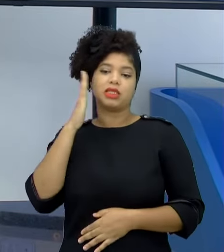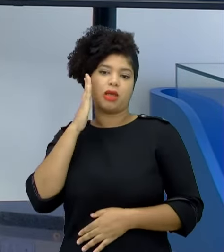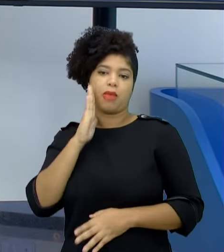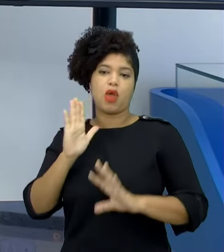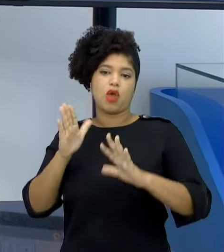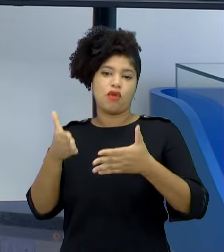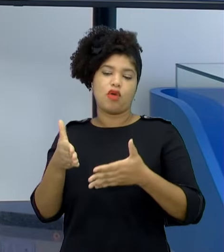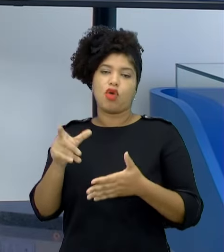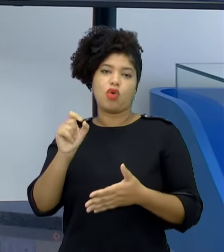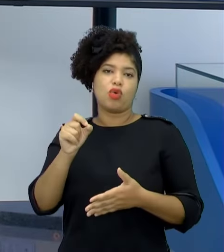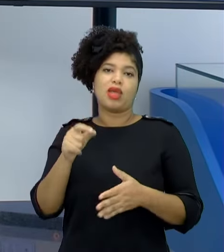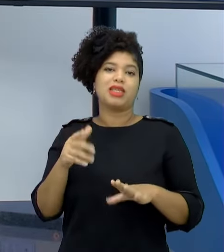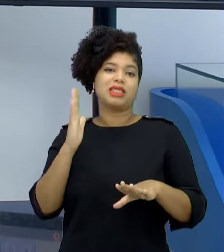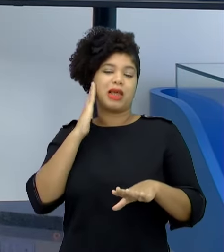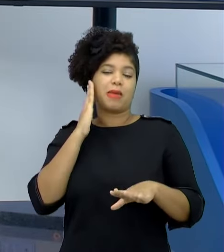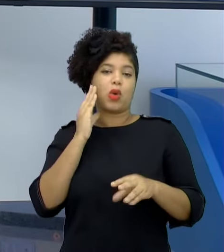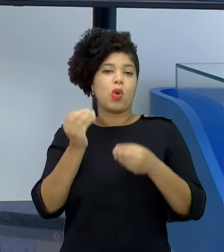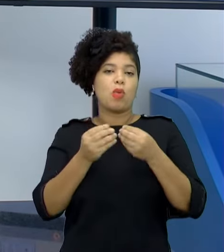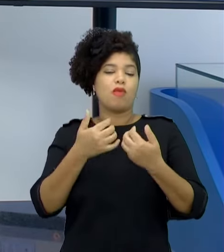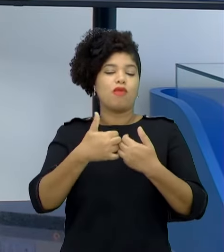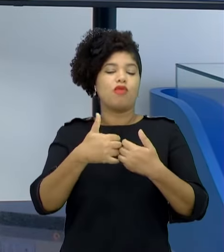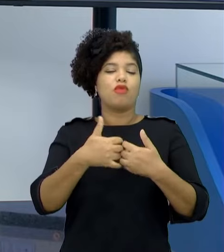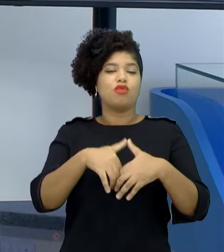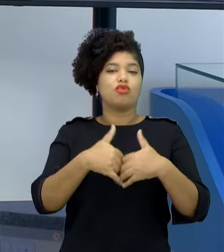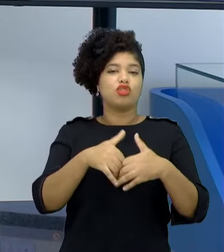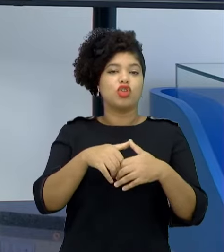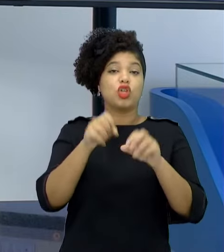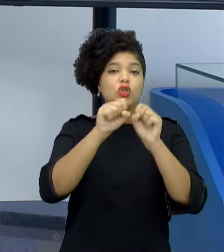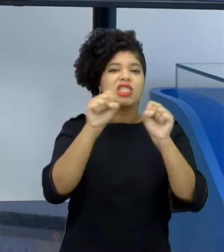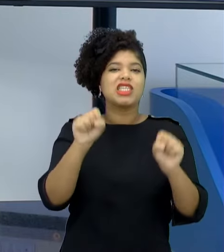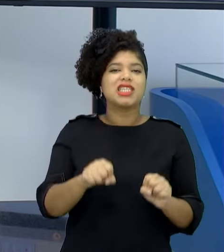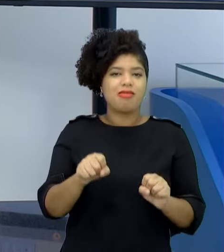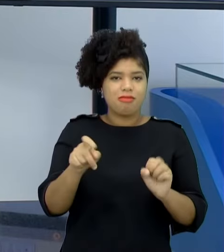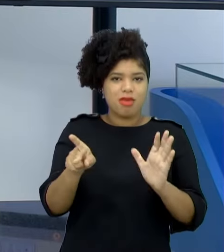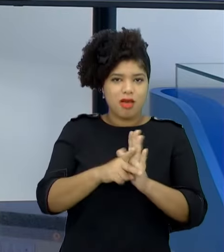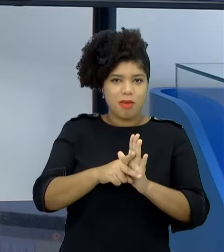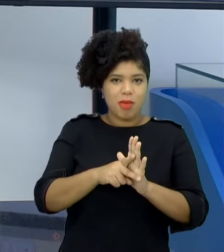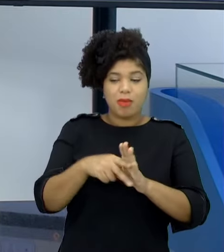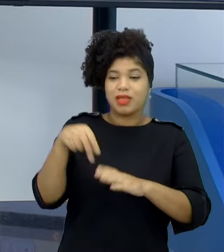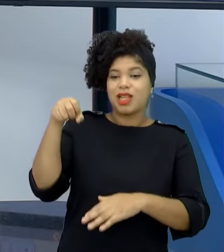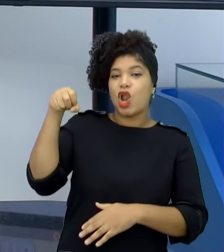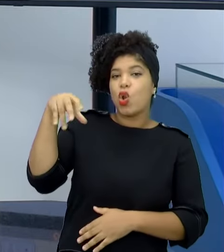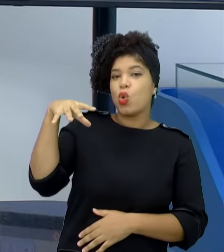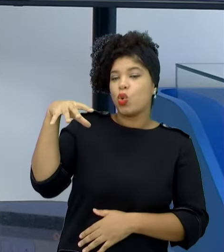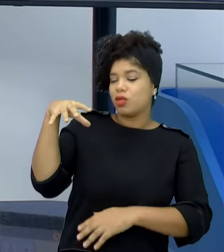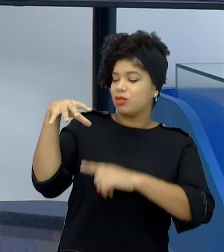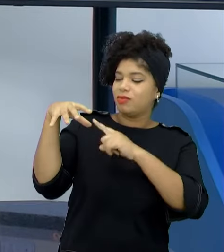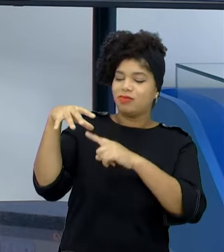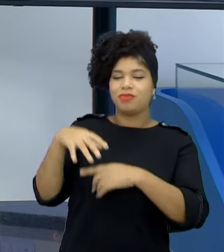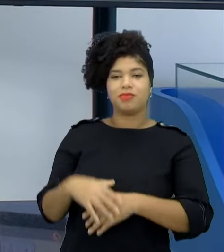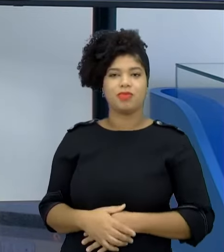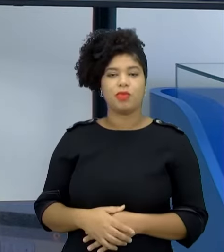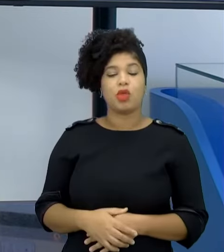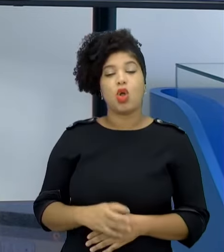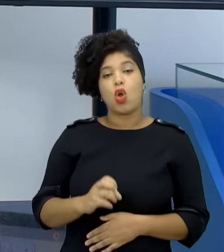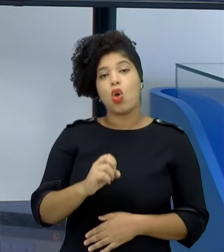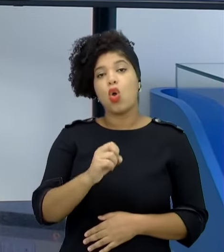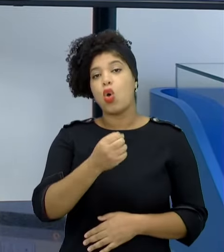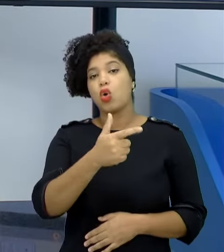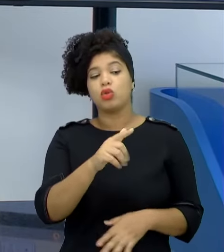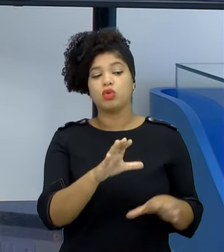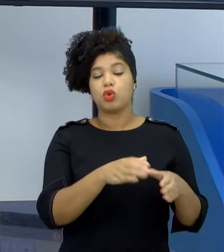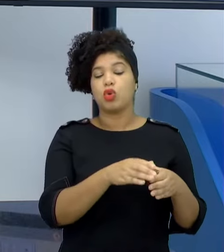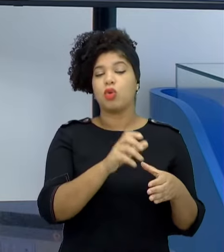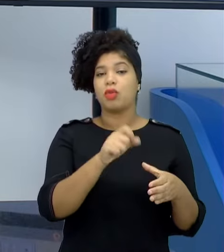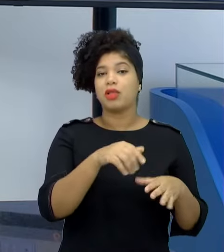falar dessa sistemática com a lâmpada incandescente, o outro se preocupou em fazer a mesma sistemática com